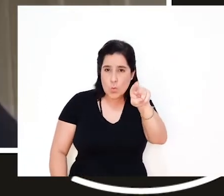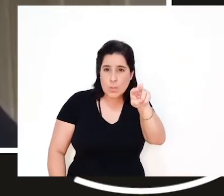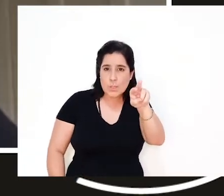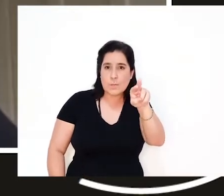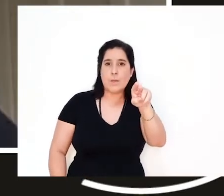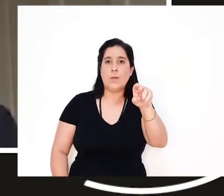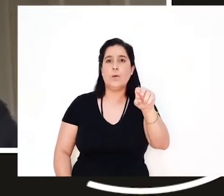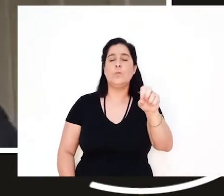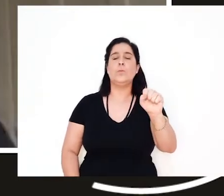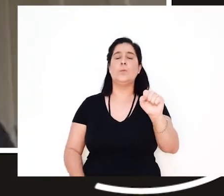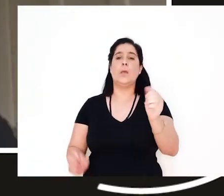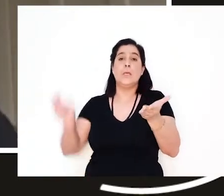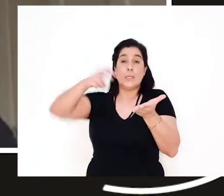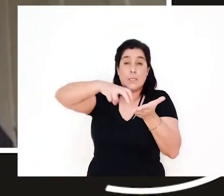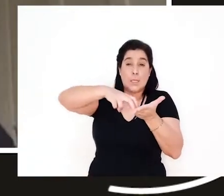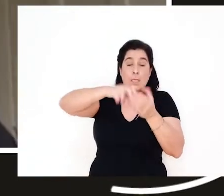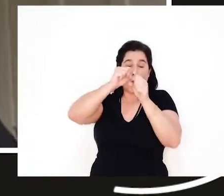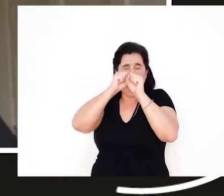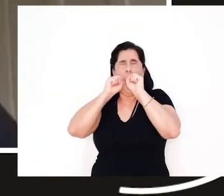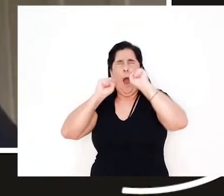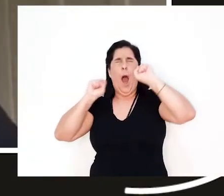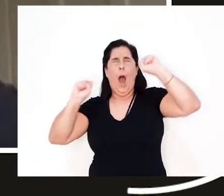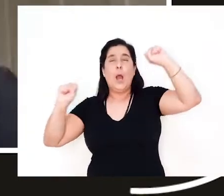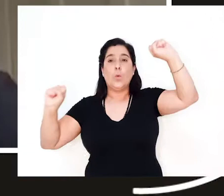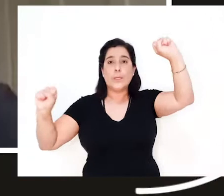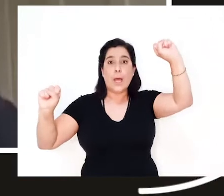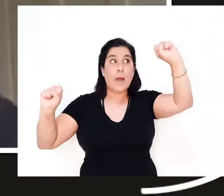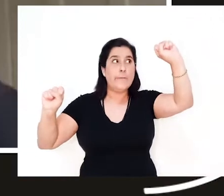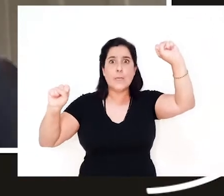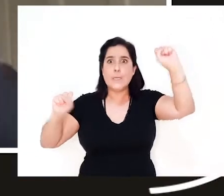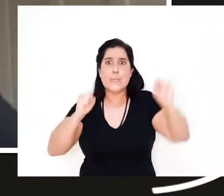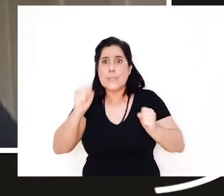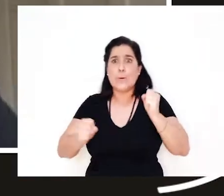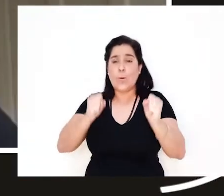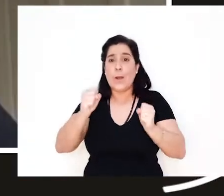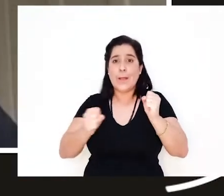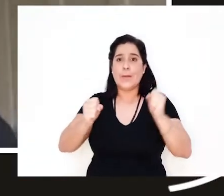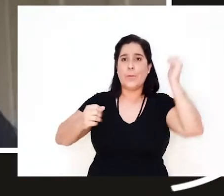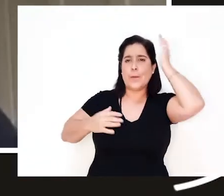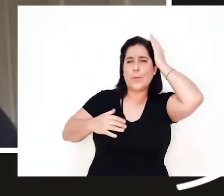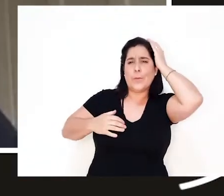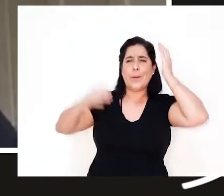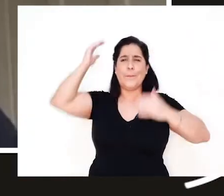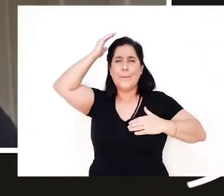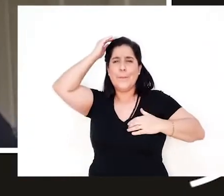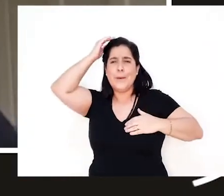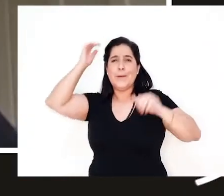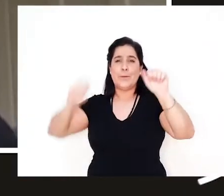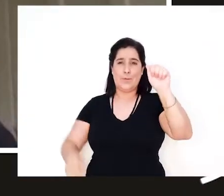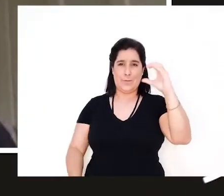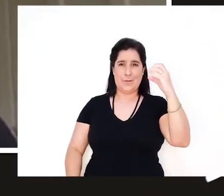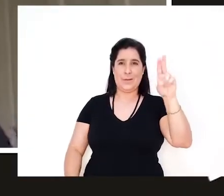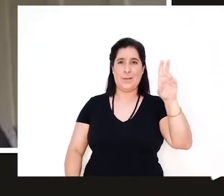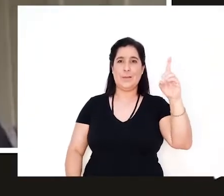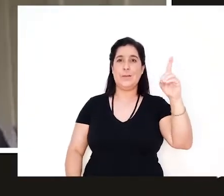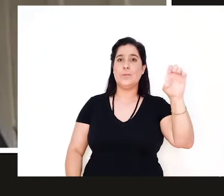né, a gente acordava cedinho antes de ir para a escola, saía todo mundo correndo para tomar banho no açude, antes de comer um lanche, alguma coisa,